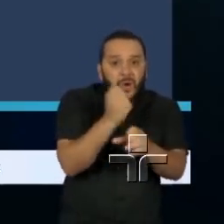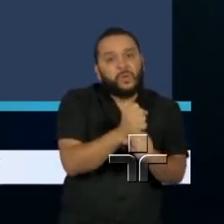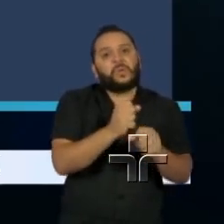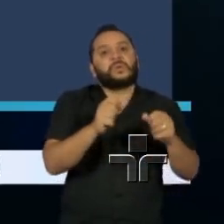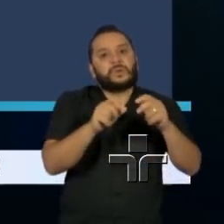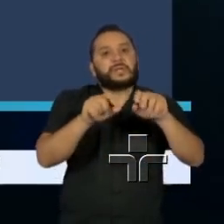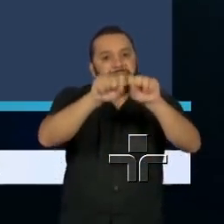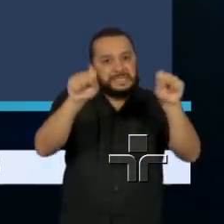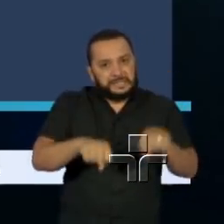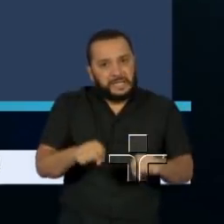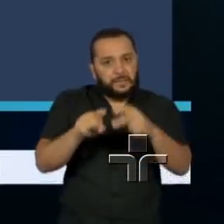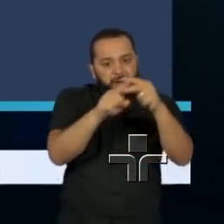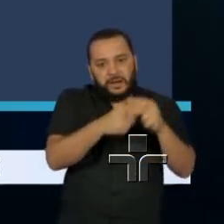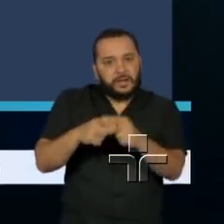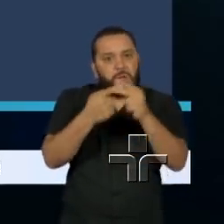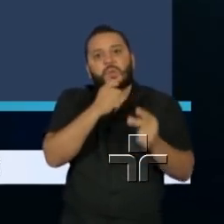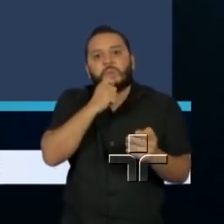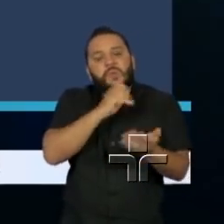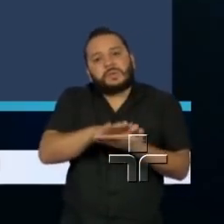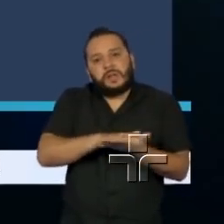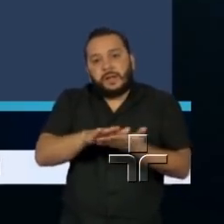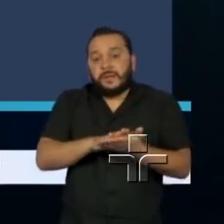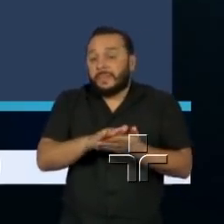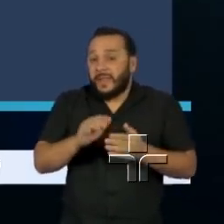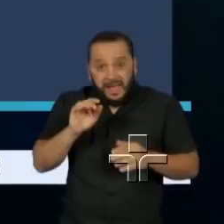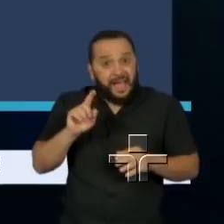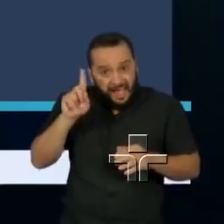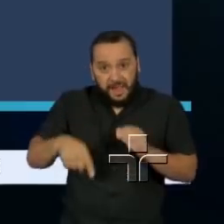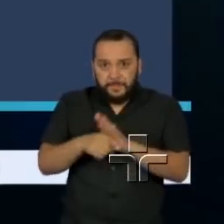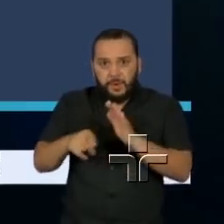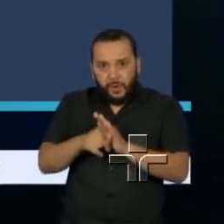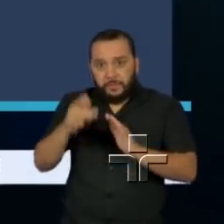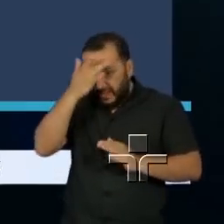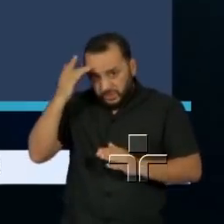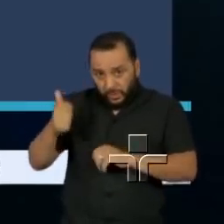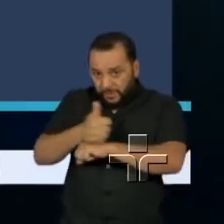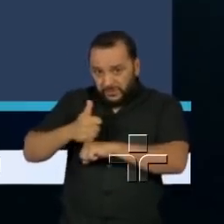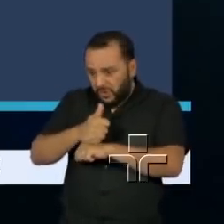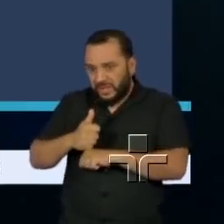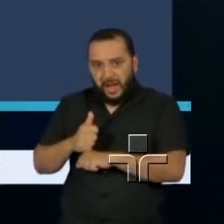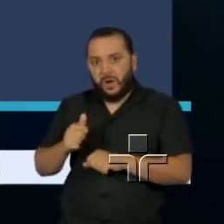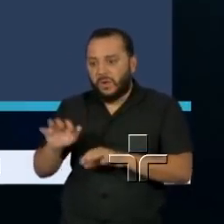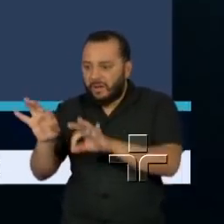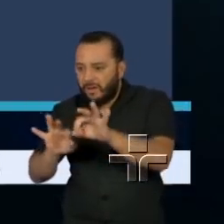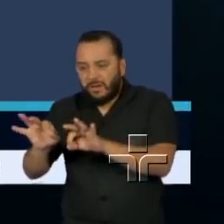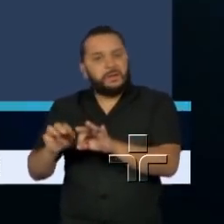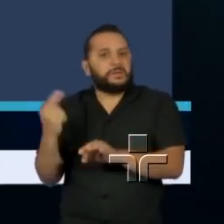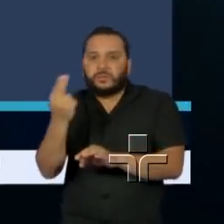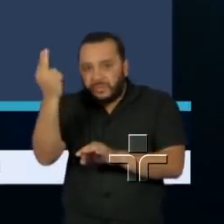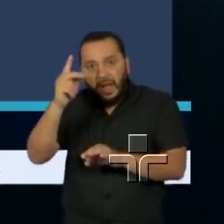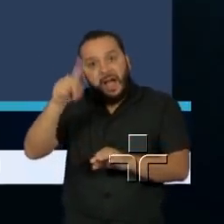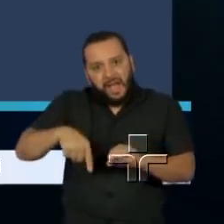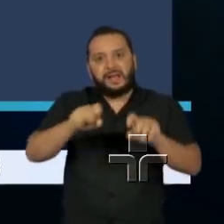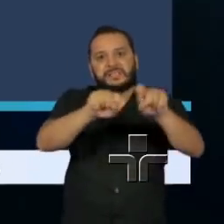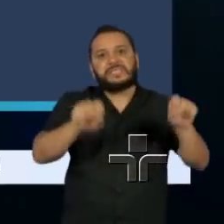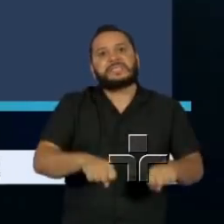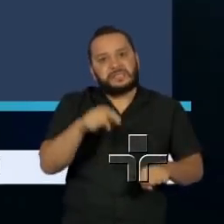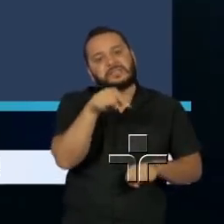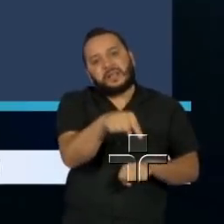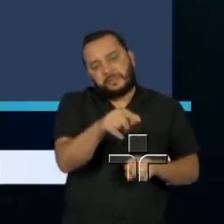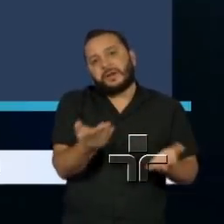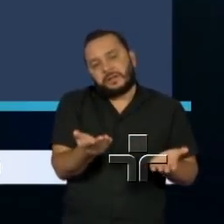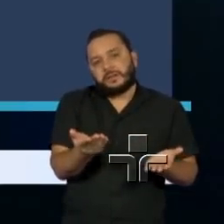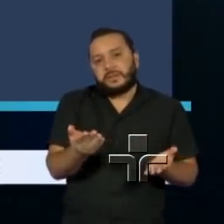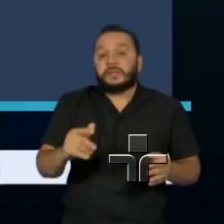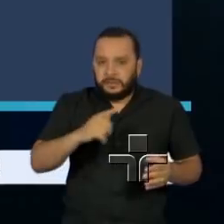ajustado. E destaca que nada é feito manualmente pelos servidores para garantir a segurança e uniformidade. Para tanto, foi criada